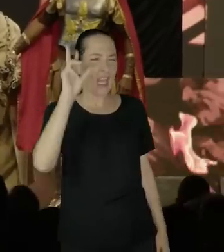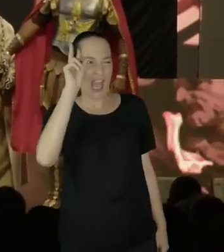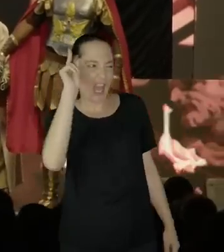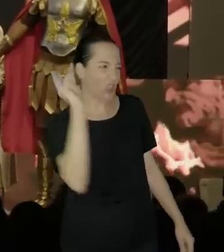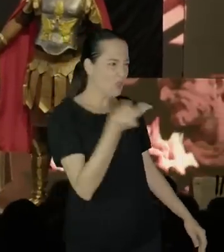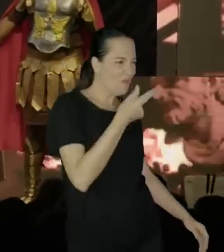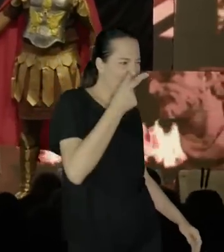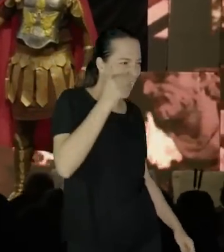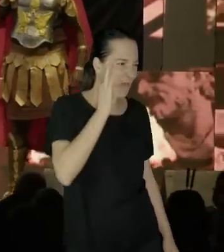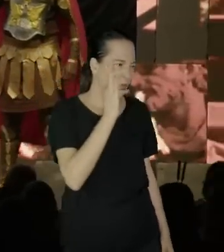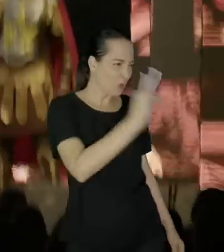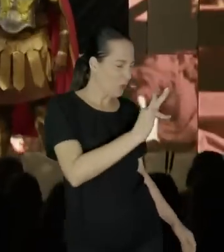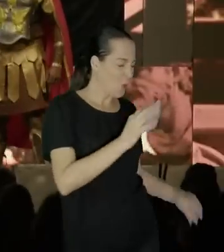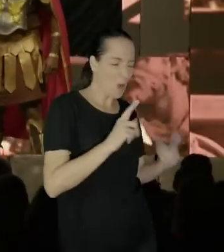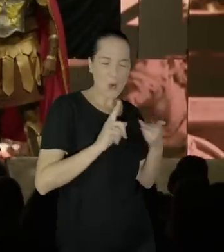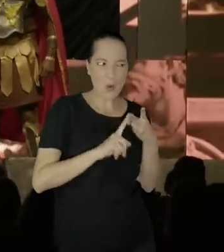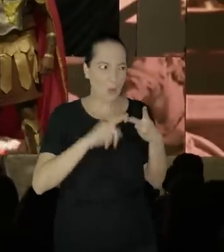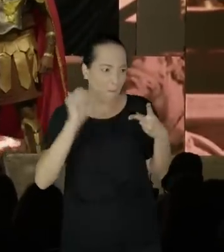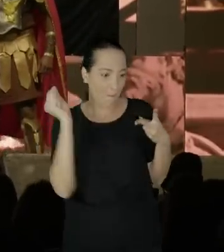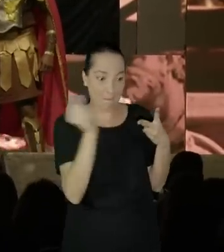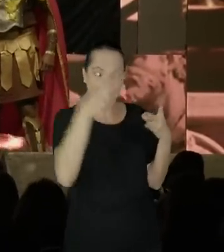mágicos e feiticeiros?